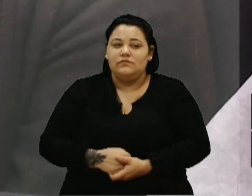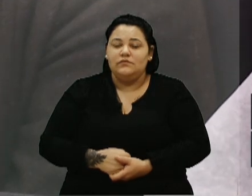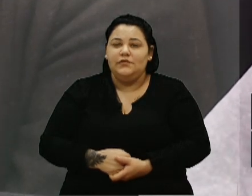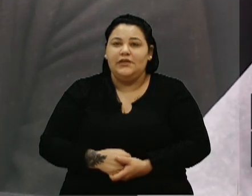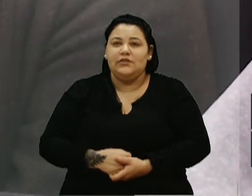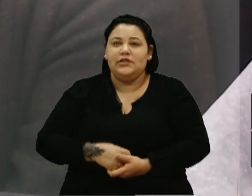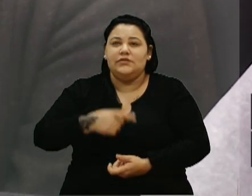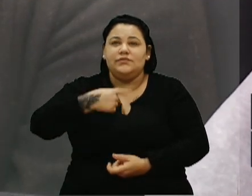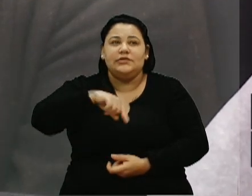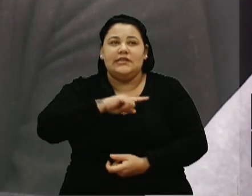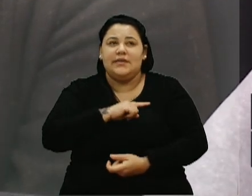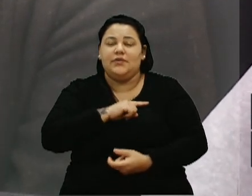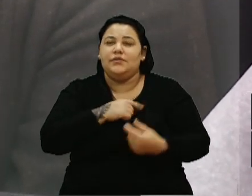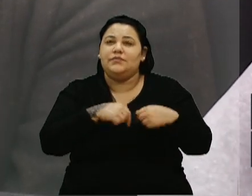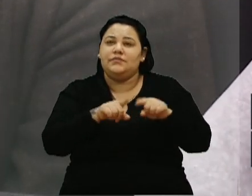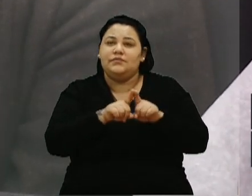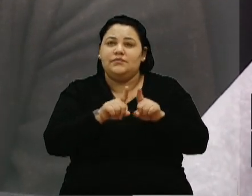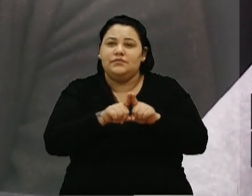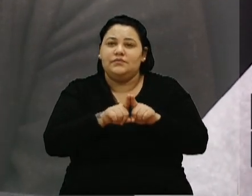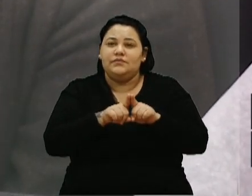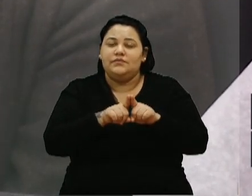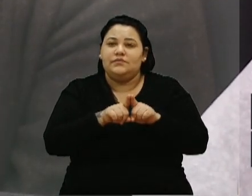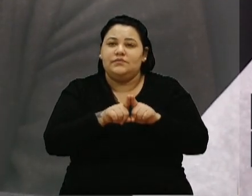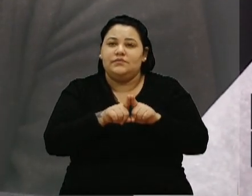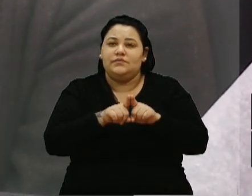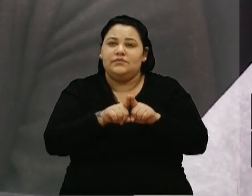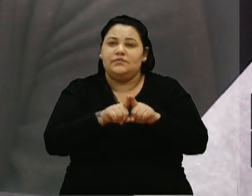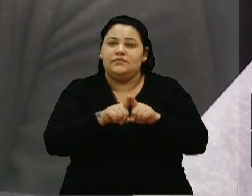dentro da nossa programação, né, do dossiê